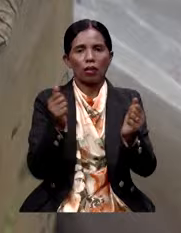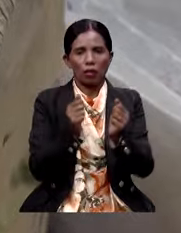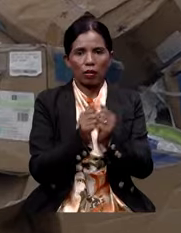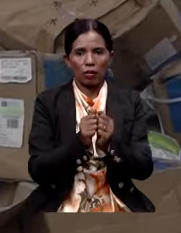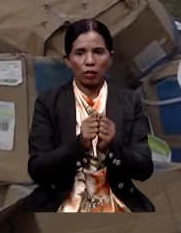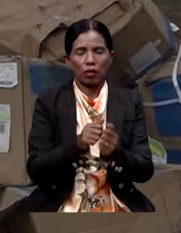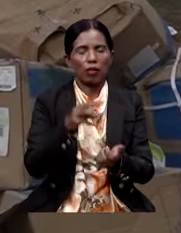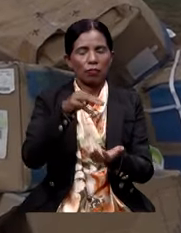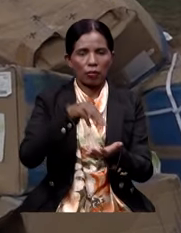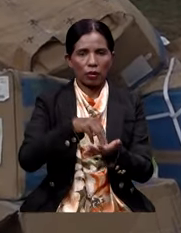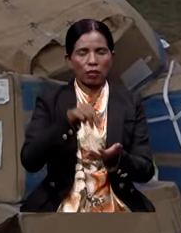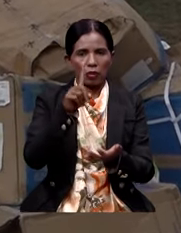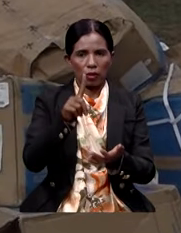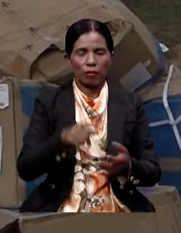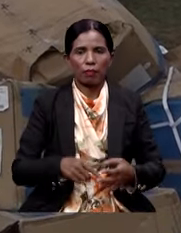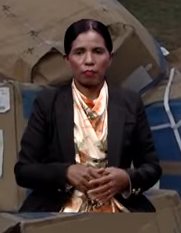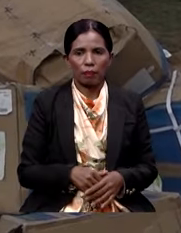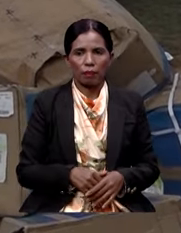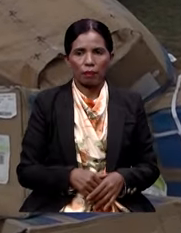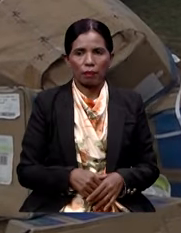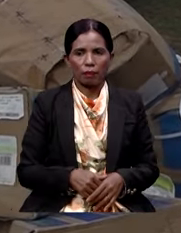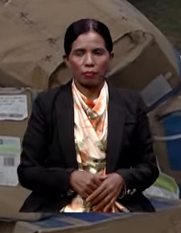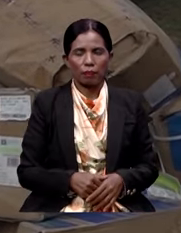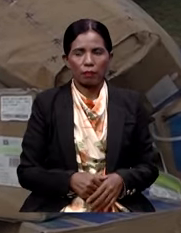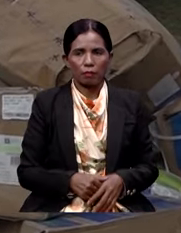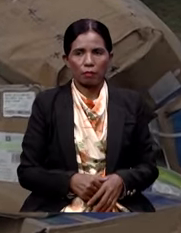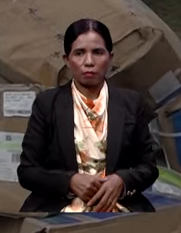hamutuk milhão e deresin. Celina Lopes, Dilma Sujeti, GMN.